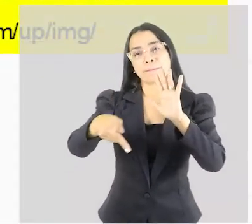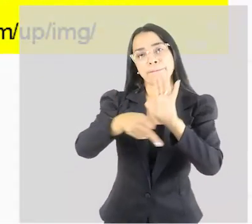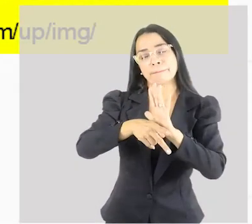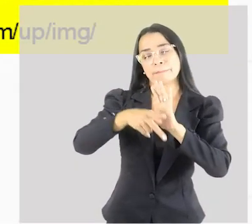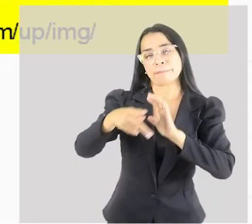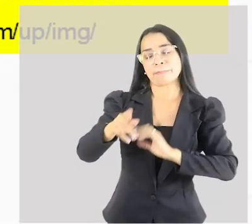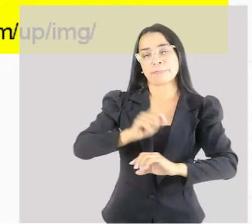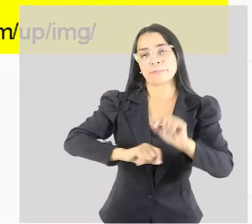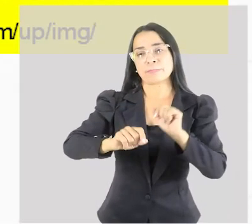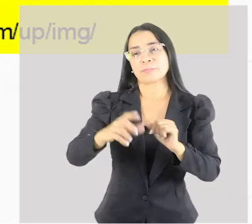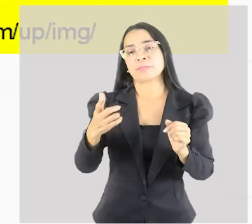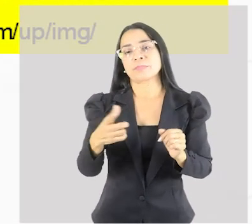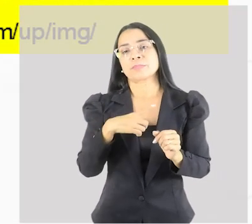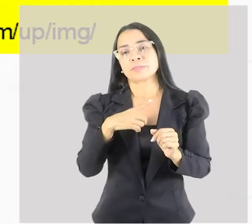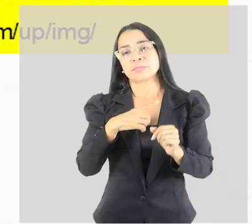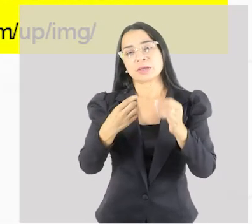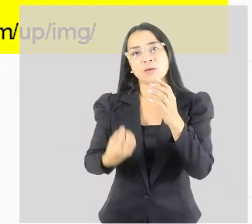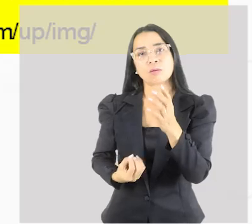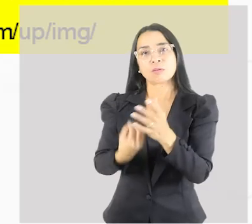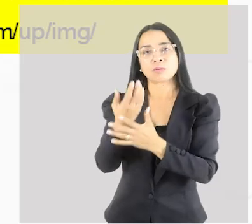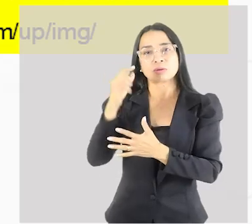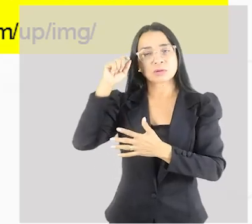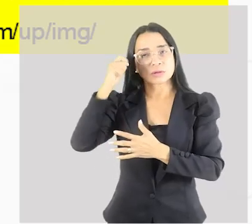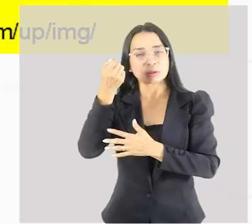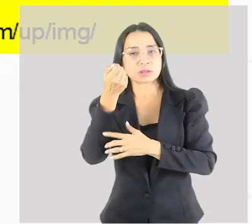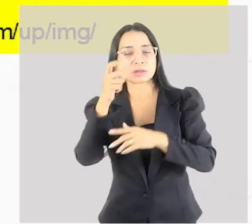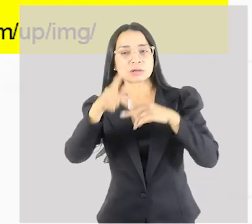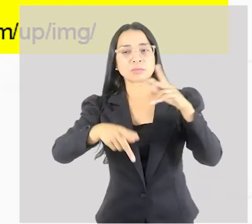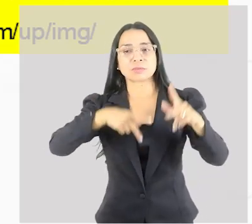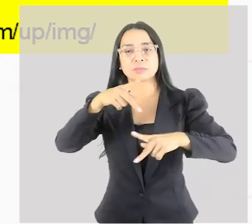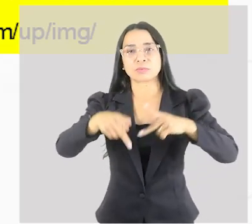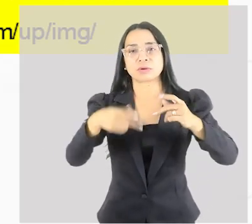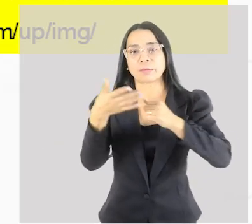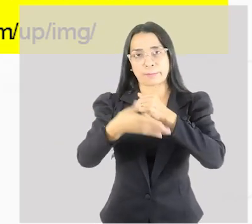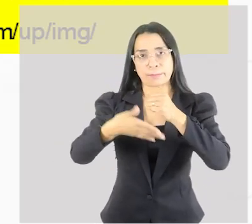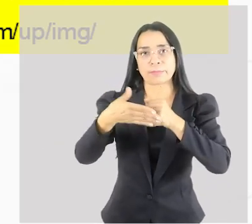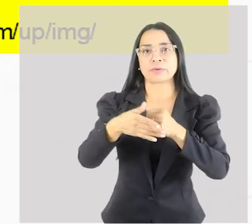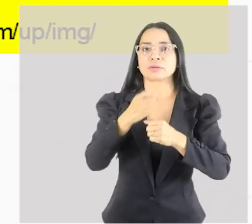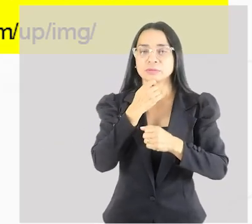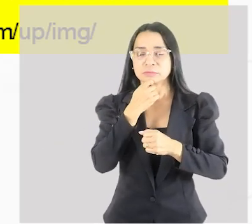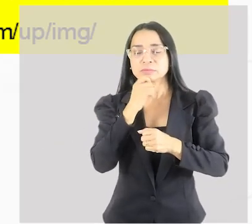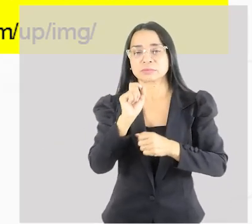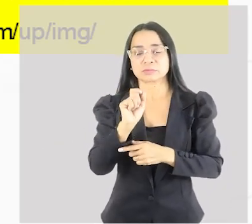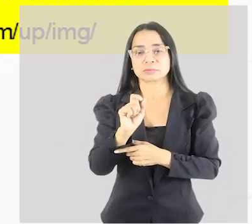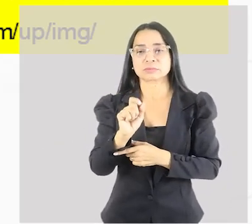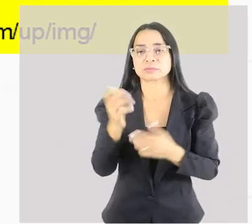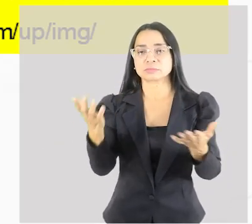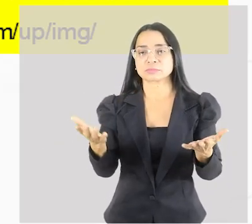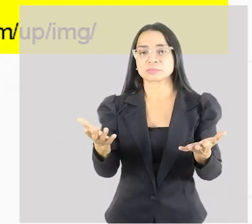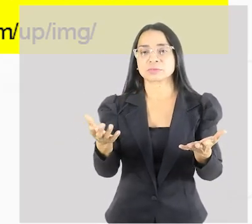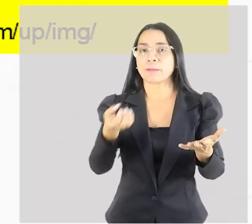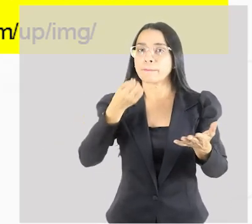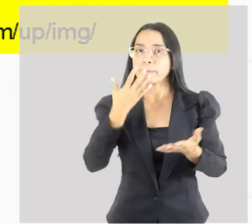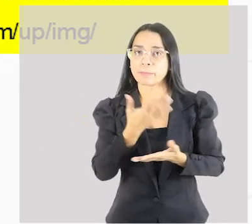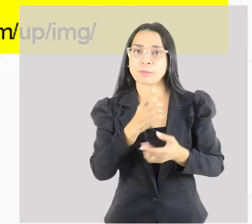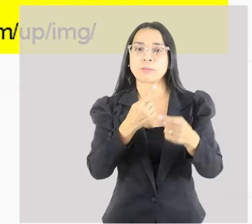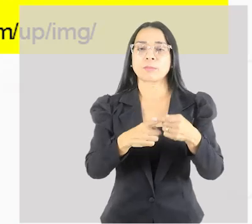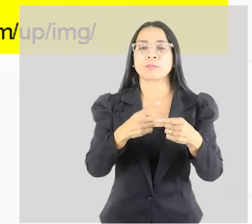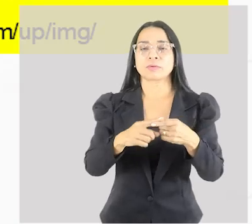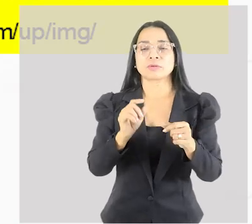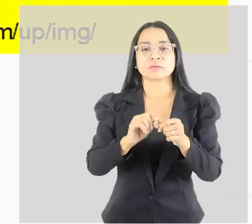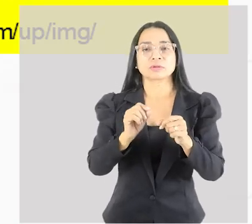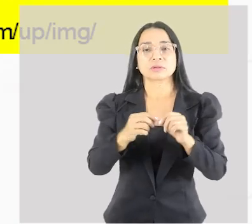próprias, tem origem negra e popular, a base ainda é essa, né? Não dá para a gente fugir disso, e isso é muito bom